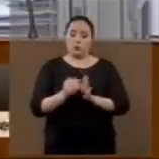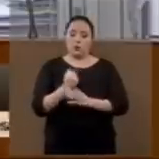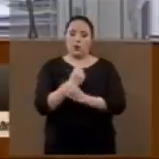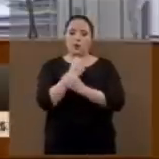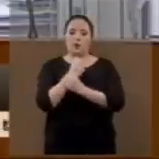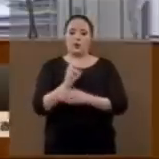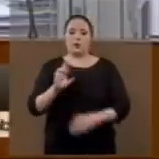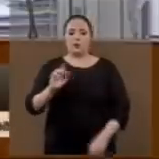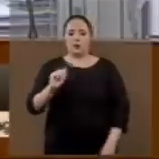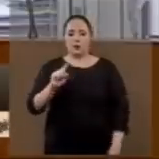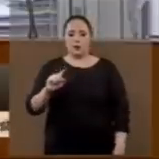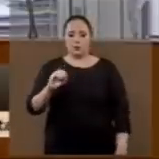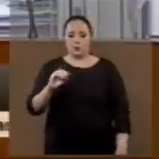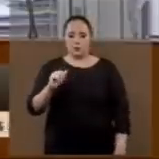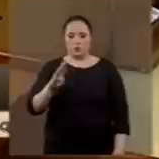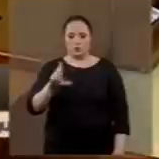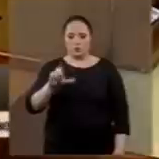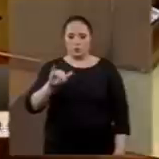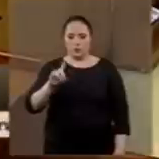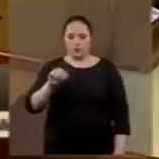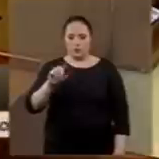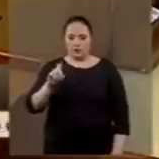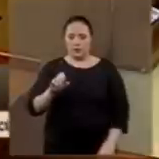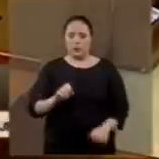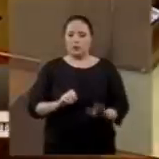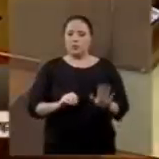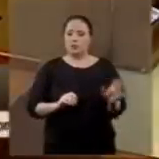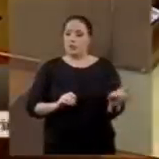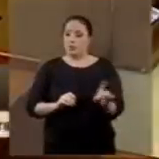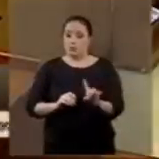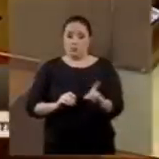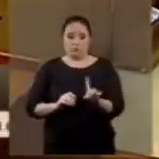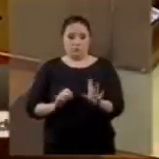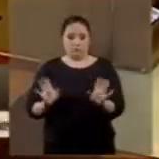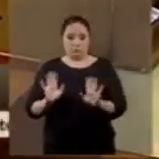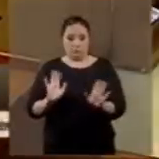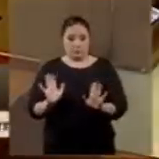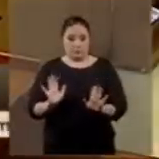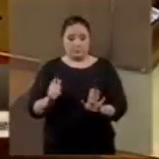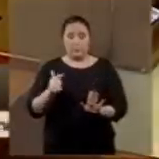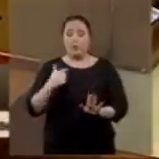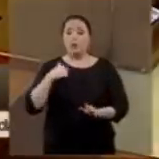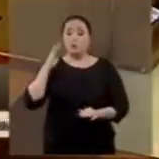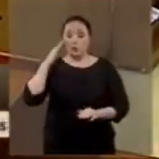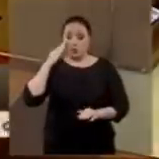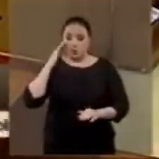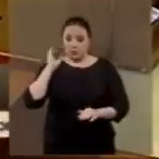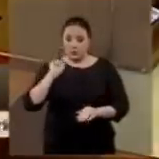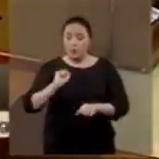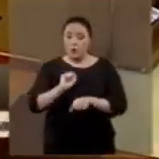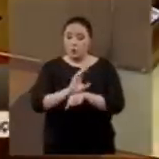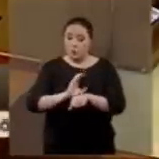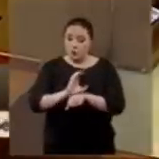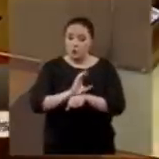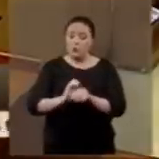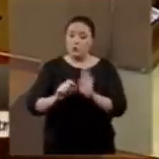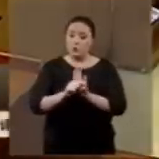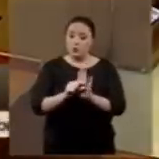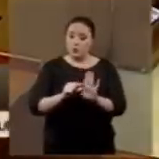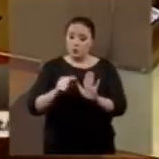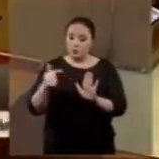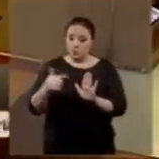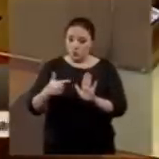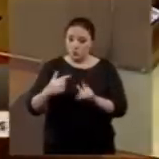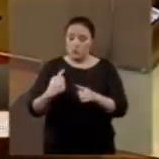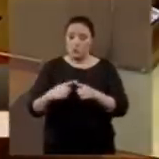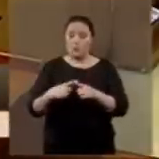garantia da razoabilidade, também a... Não, presidente. Não. Eu entendo constitucional o inciso segundo, porque